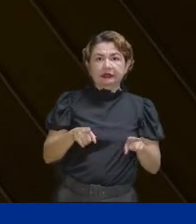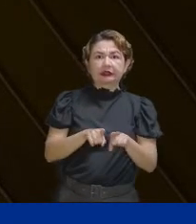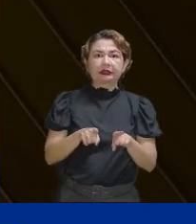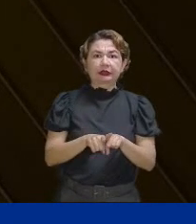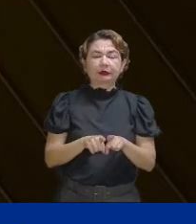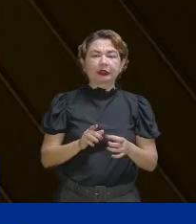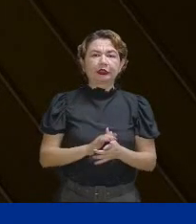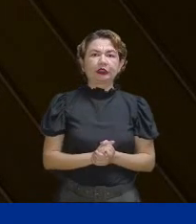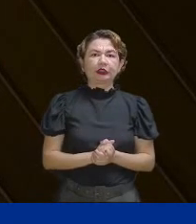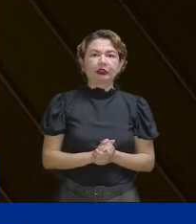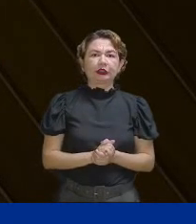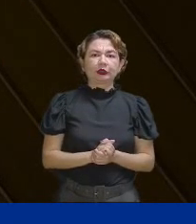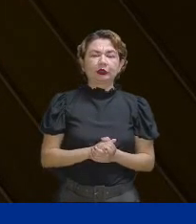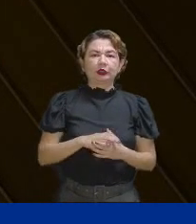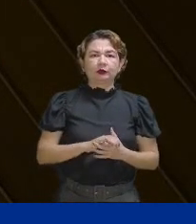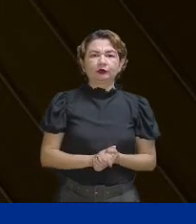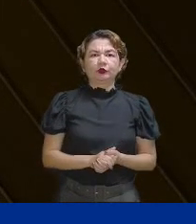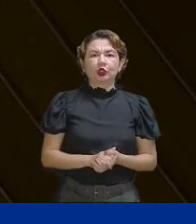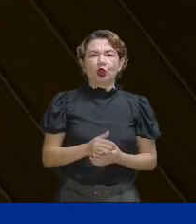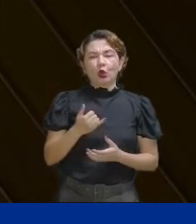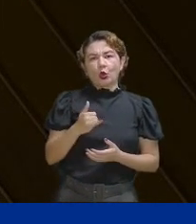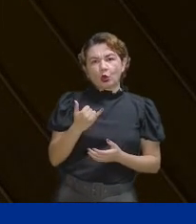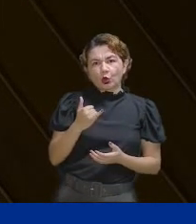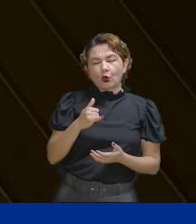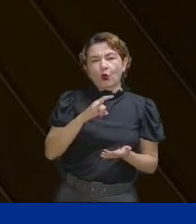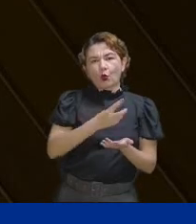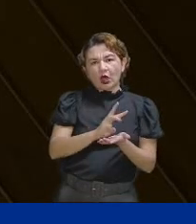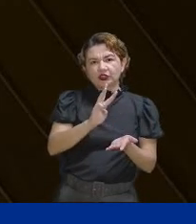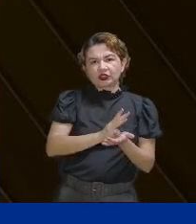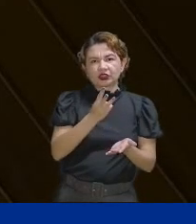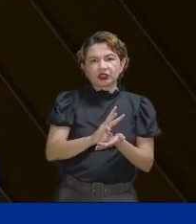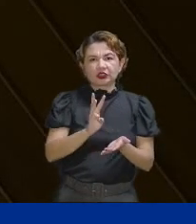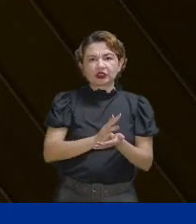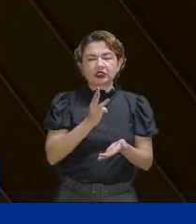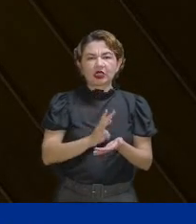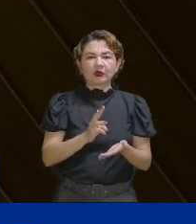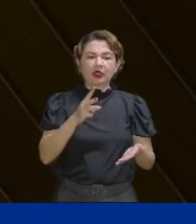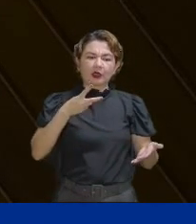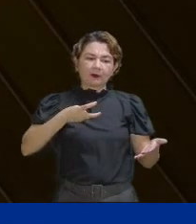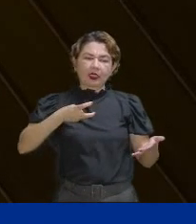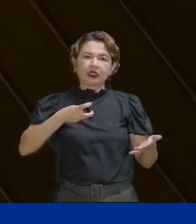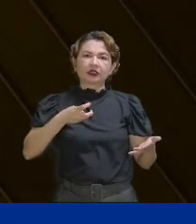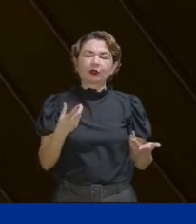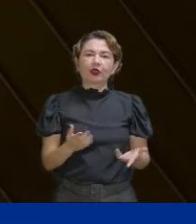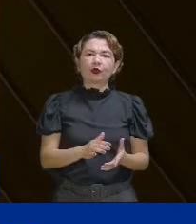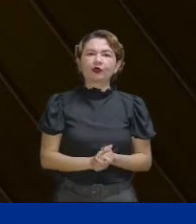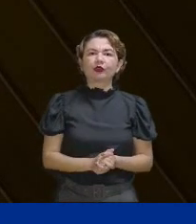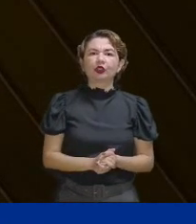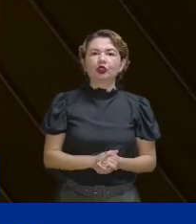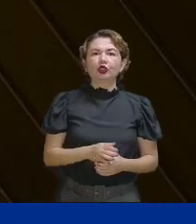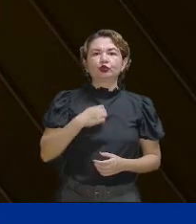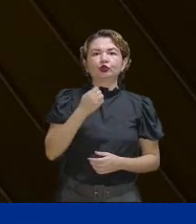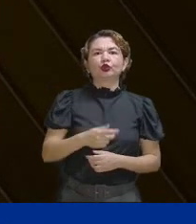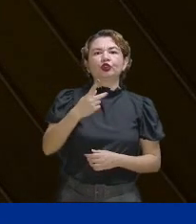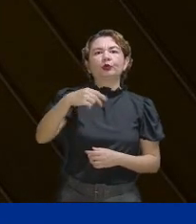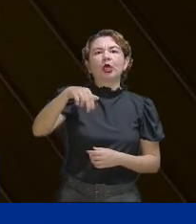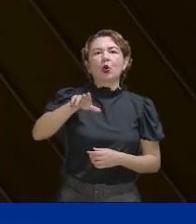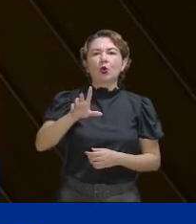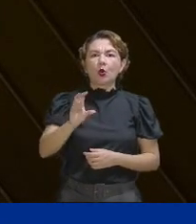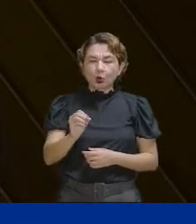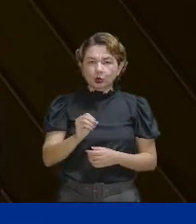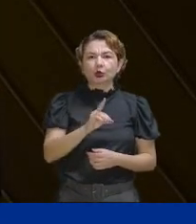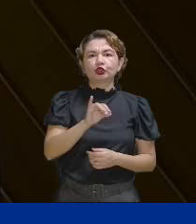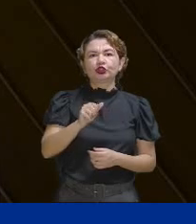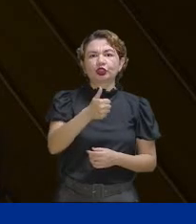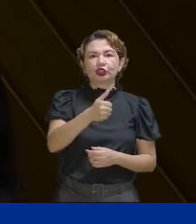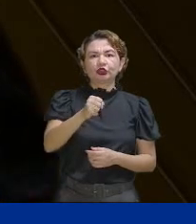ao colacionar as capturas dos diálogos e ao destacar o voto vencido do juiz Paulo Madeira, apresentado na sessão